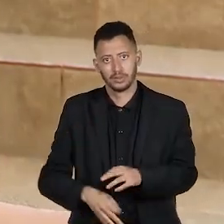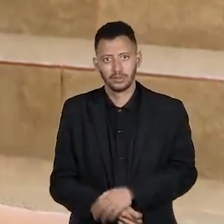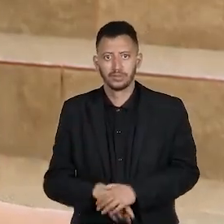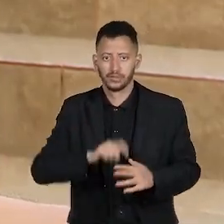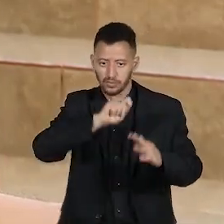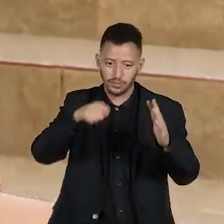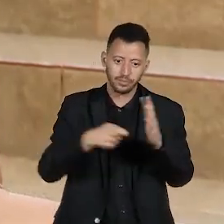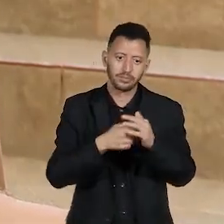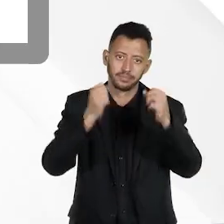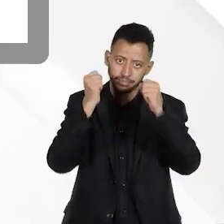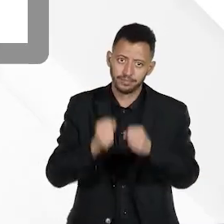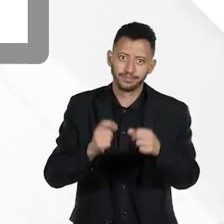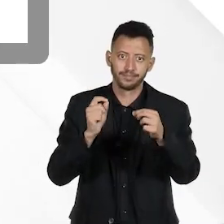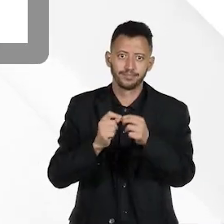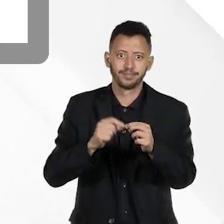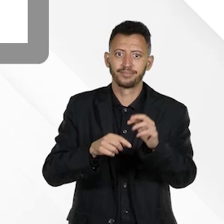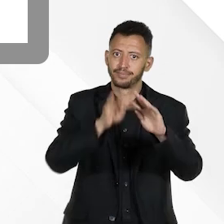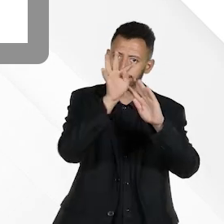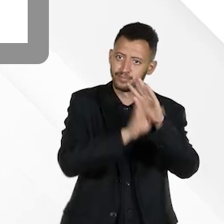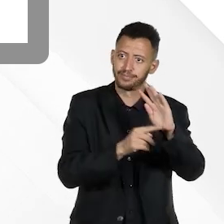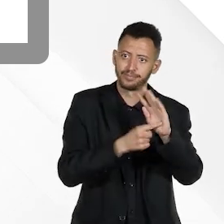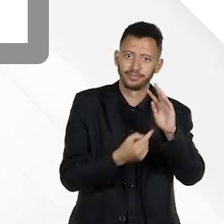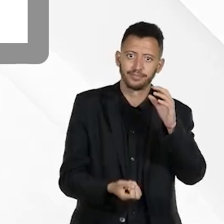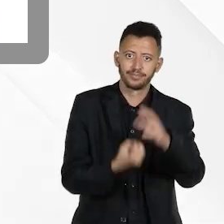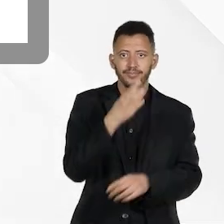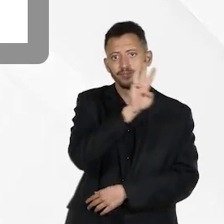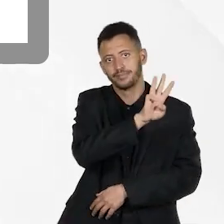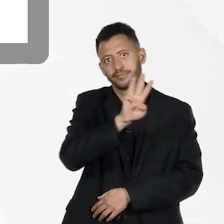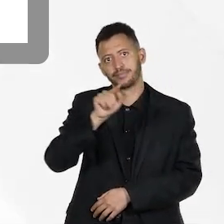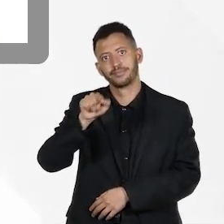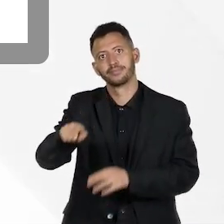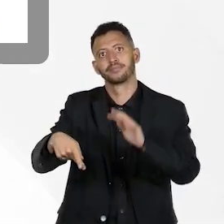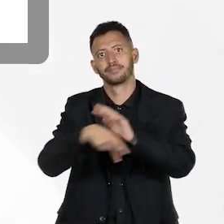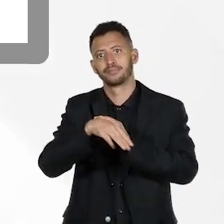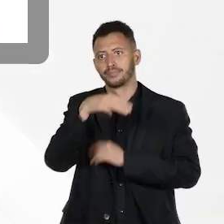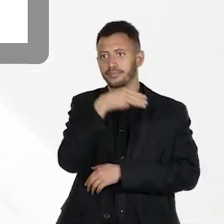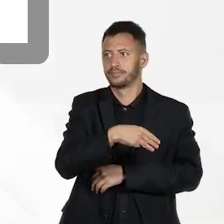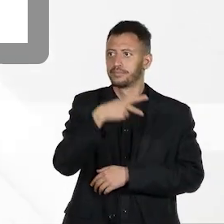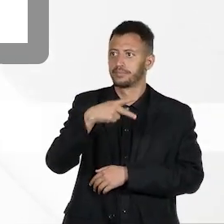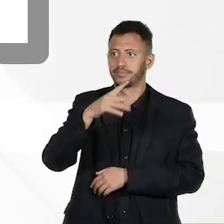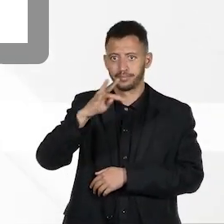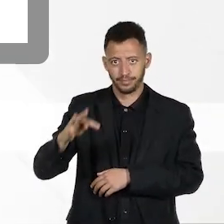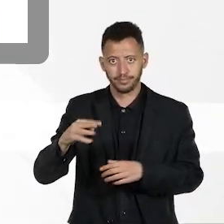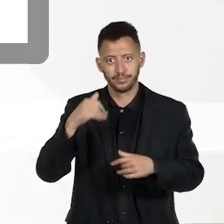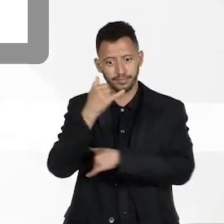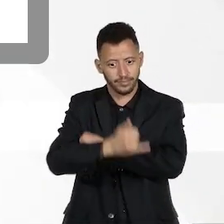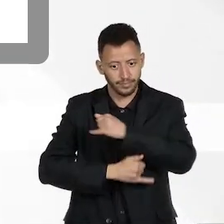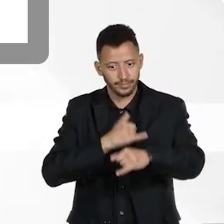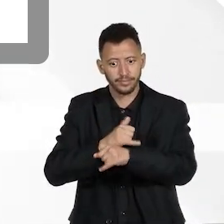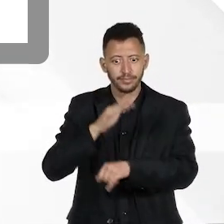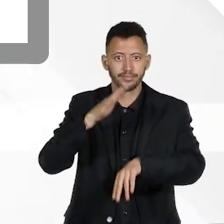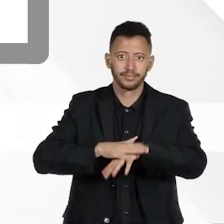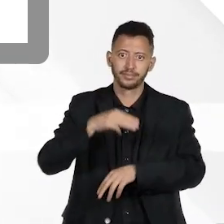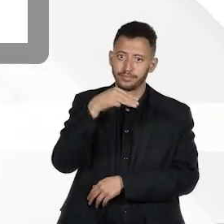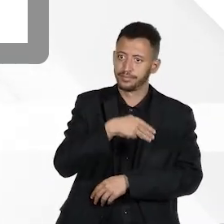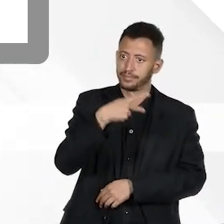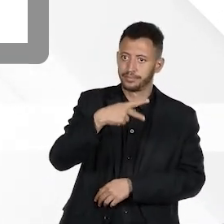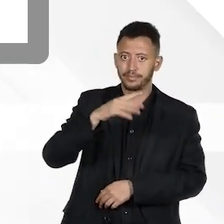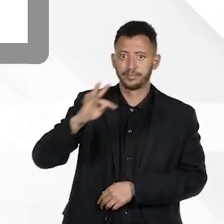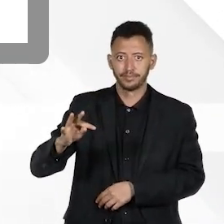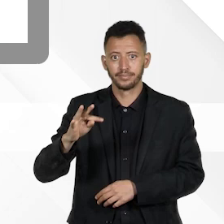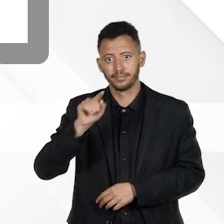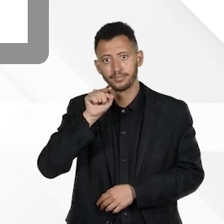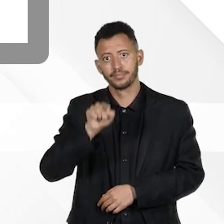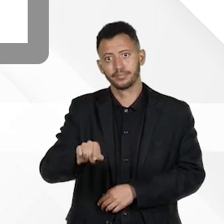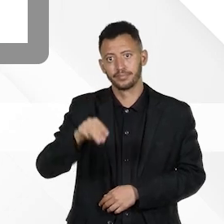que não seja decente? As denúncias elas podem ser formuladas pelo site do Ministério Público do Trabalho, na internet,